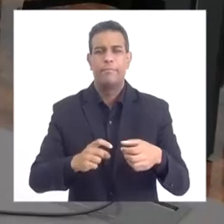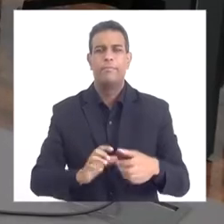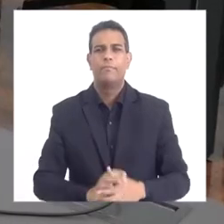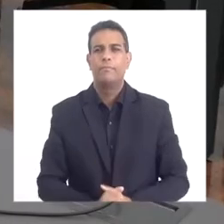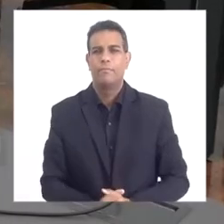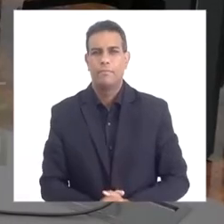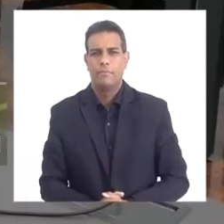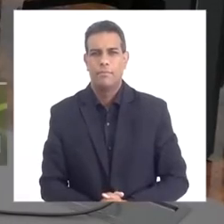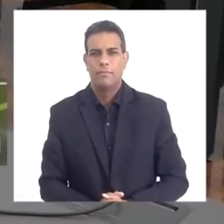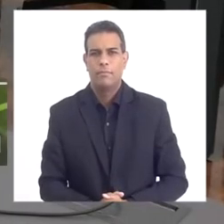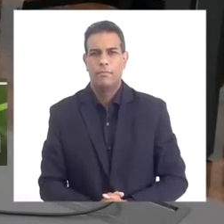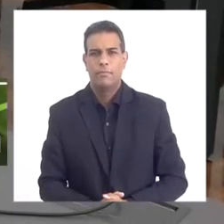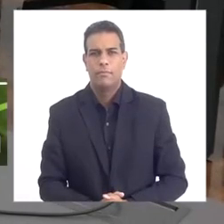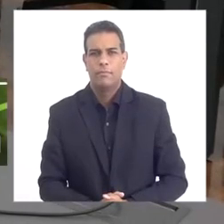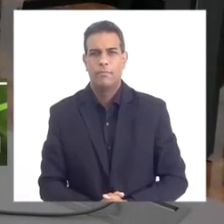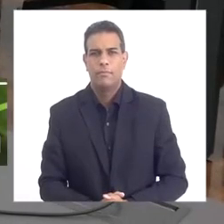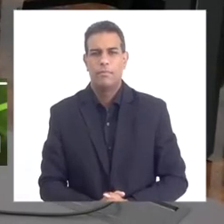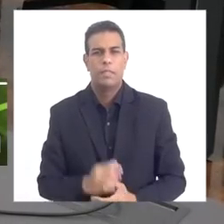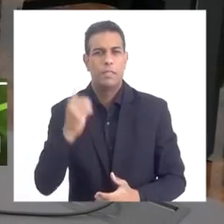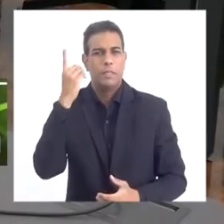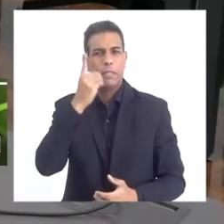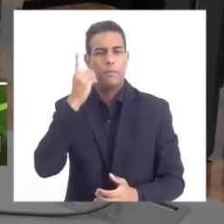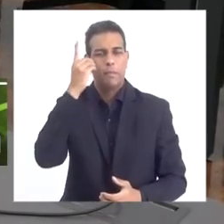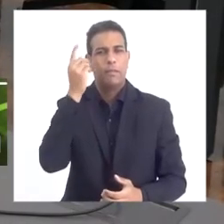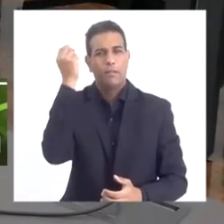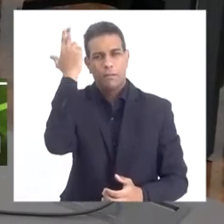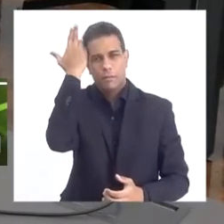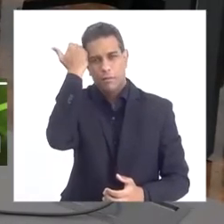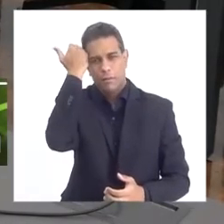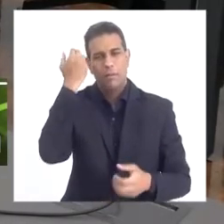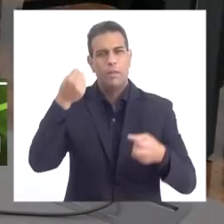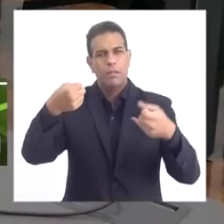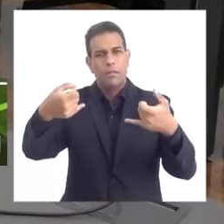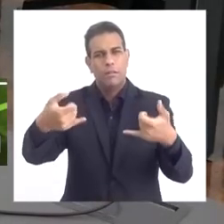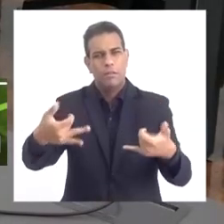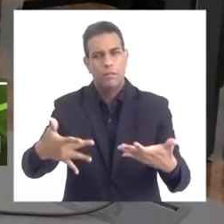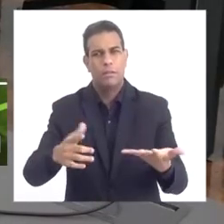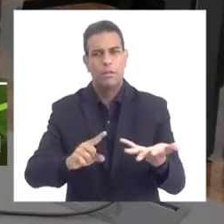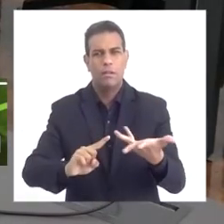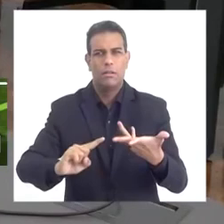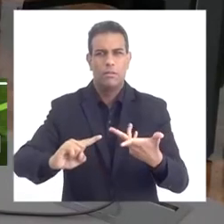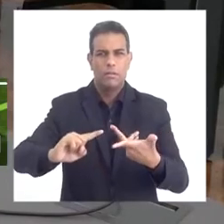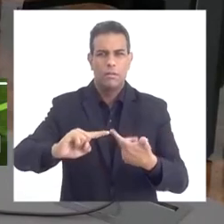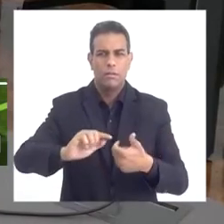o deputado Eliomar, lá o início. Um artigozinho.